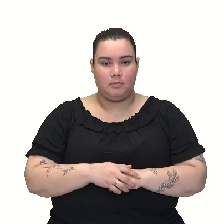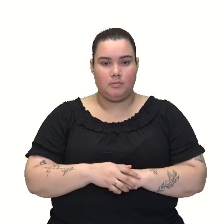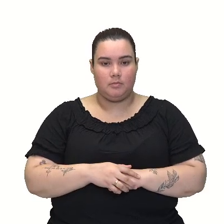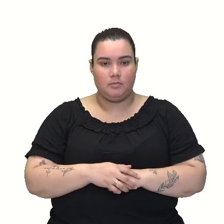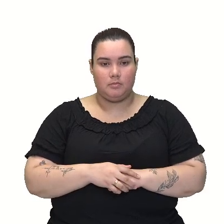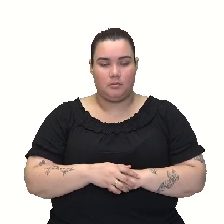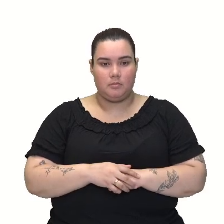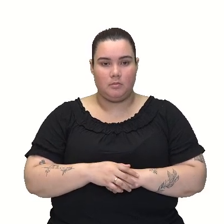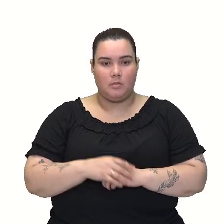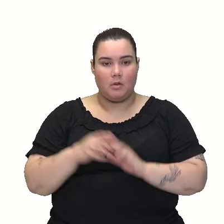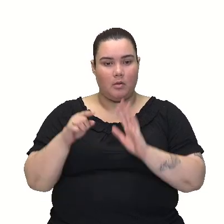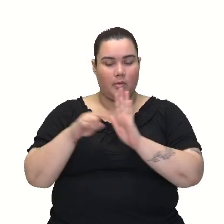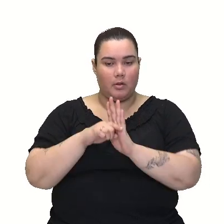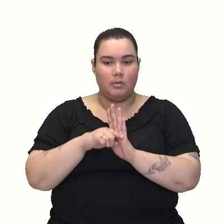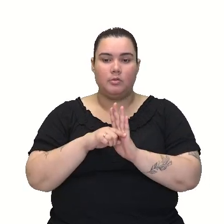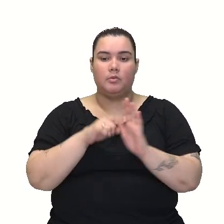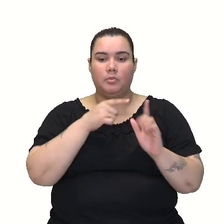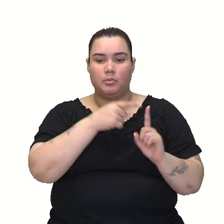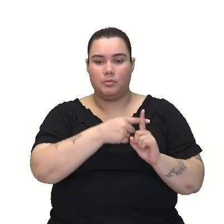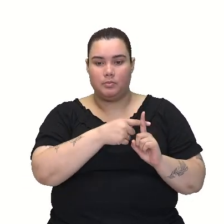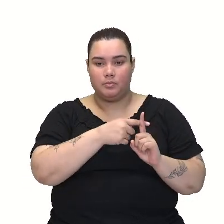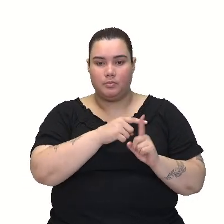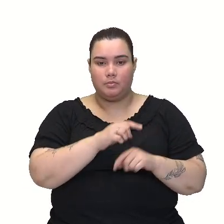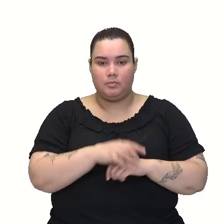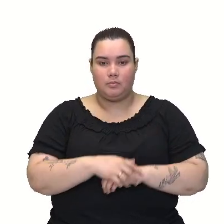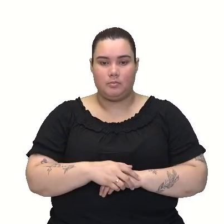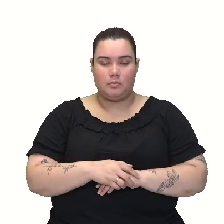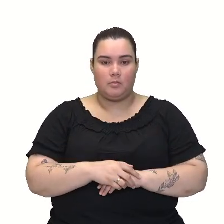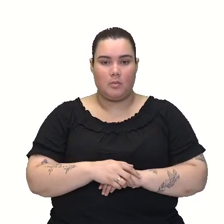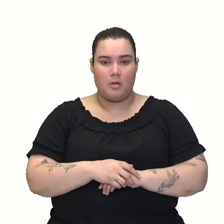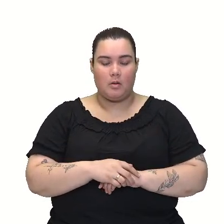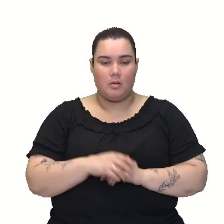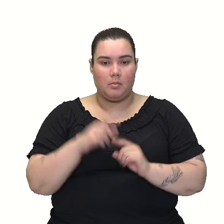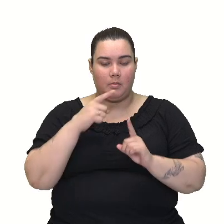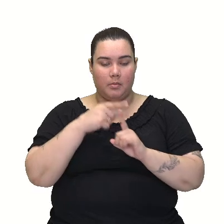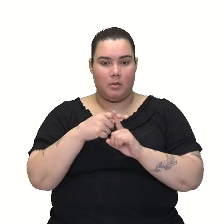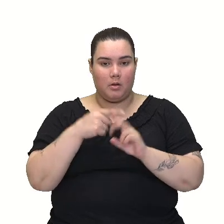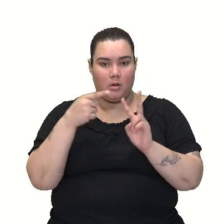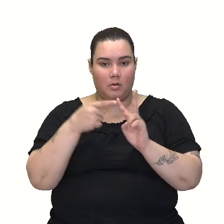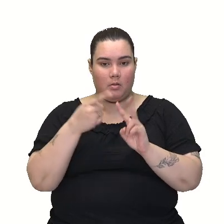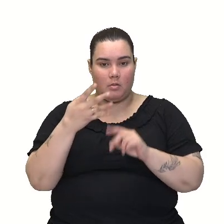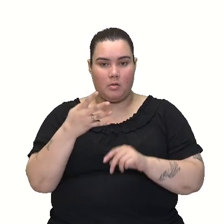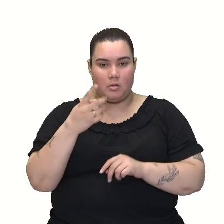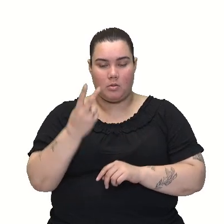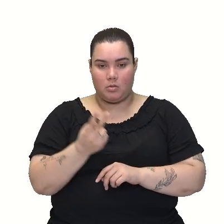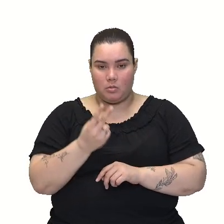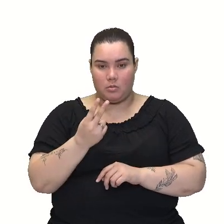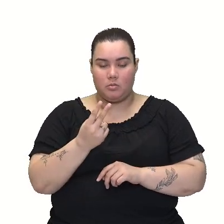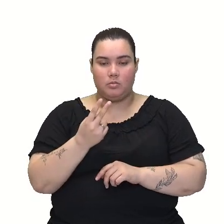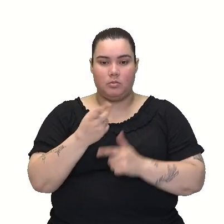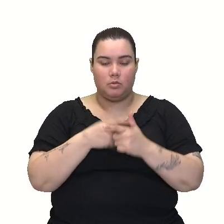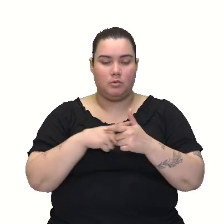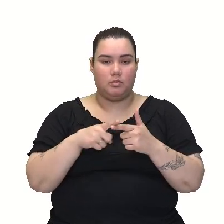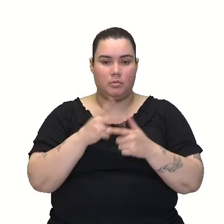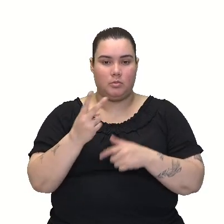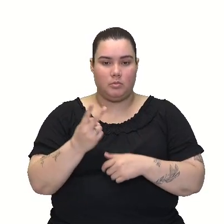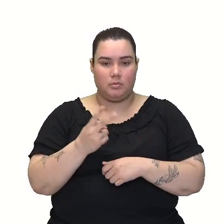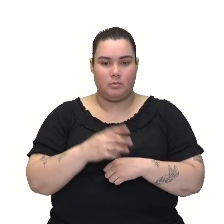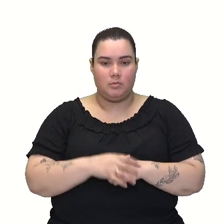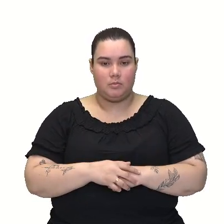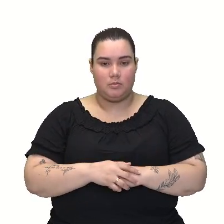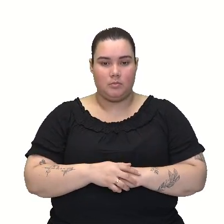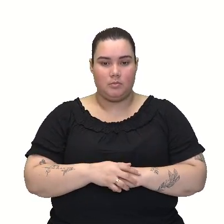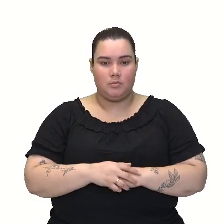outro valor é positivo. Então aqui vai ficar mais, raiz quadrada de 4 é 2, sobre 2.